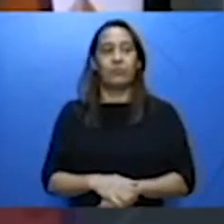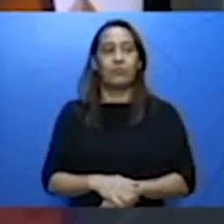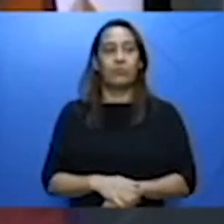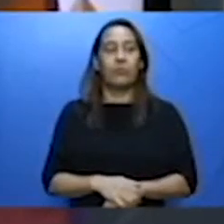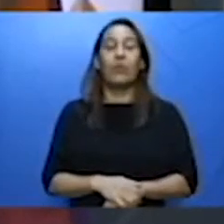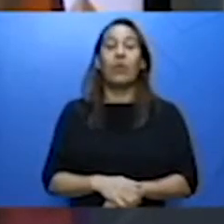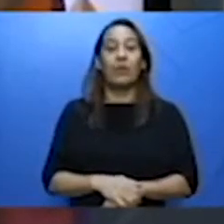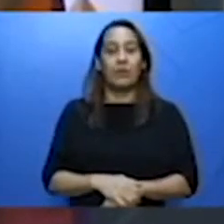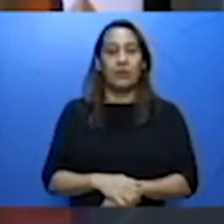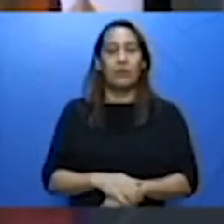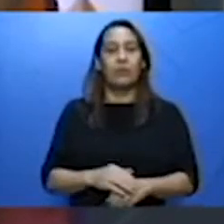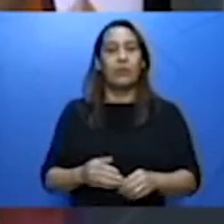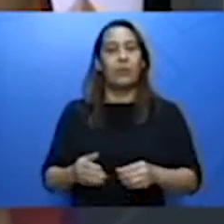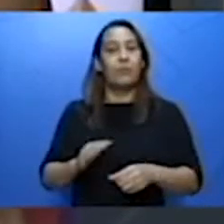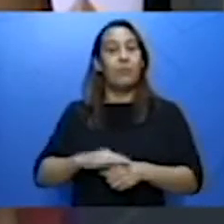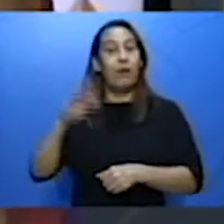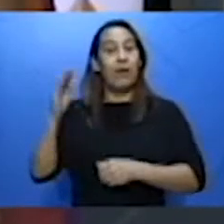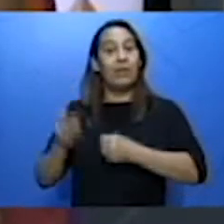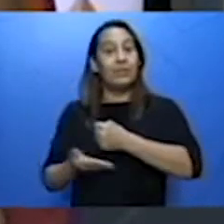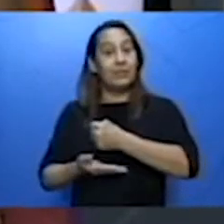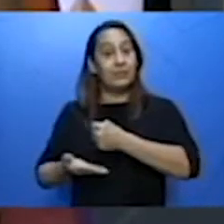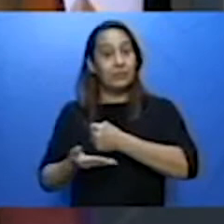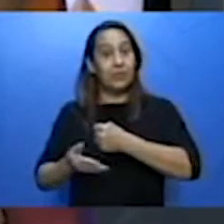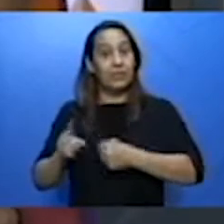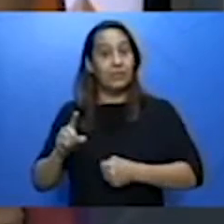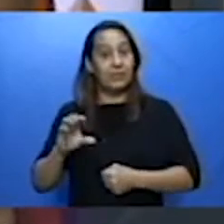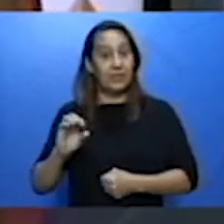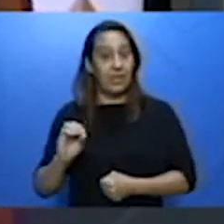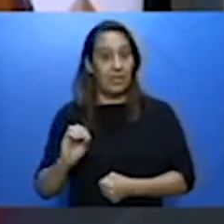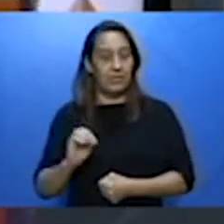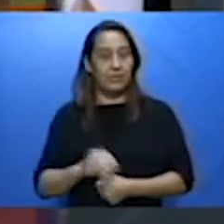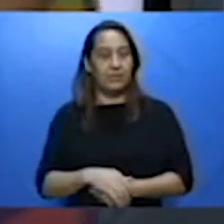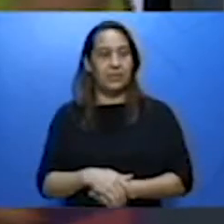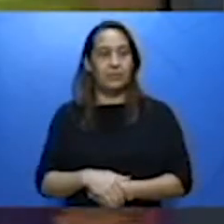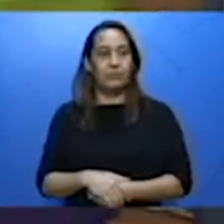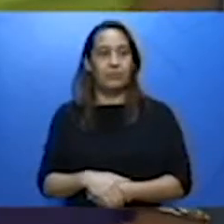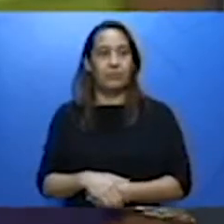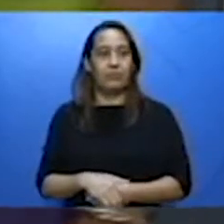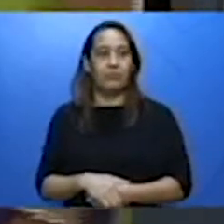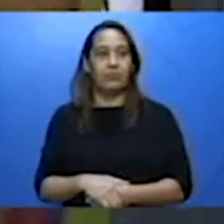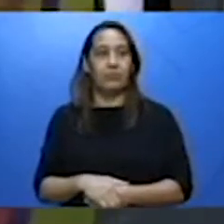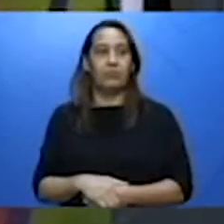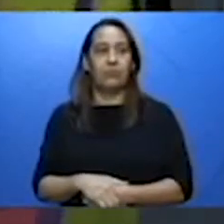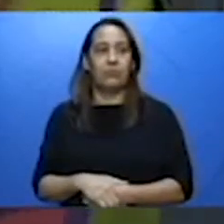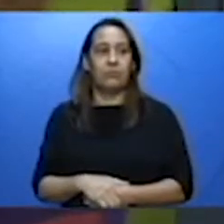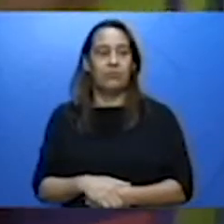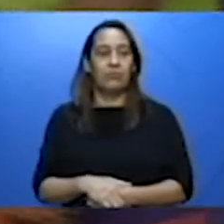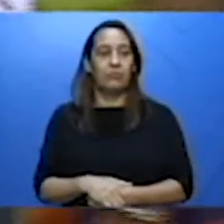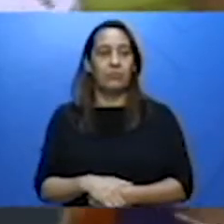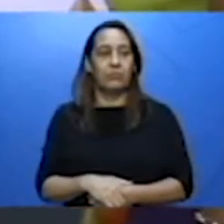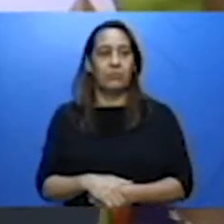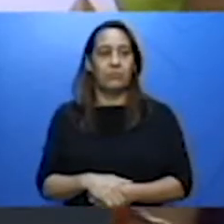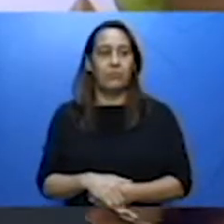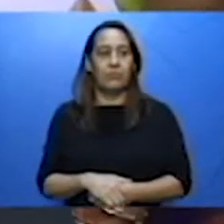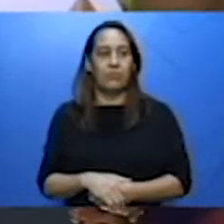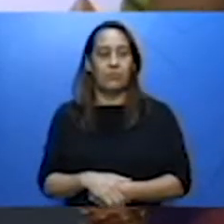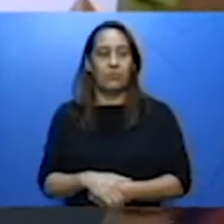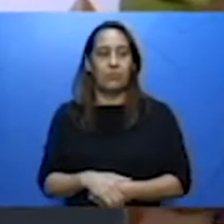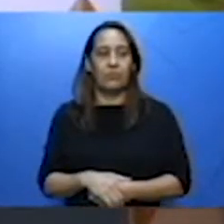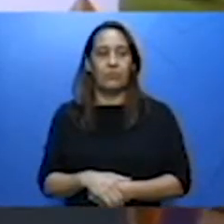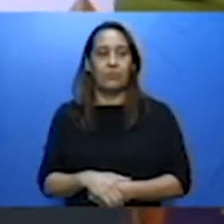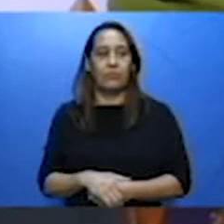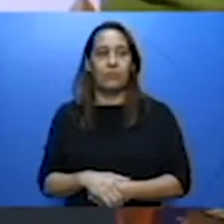passou de 10? Pensa nisso que a professora está falando. A gente já vai aprender. Olha o